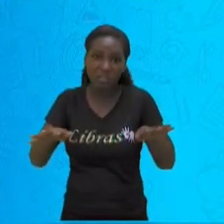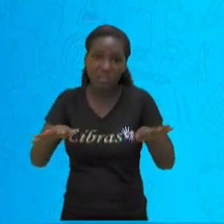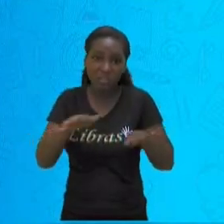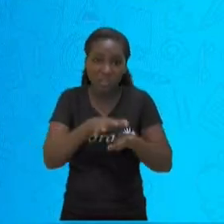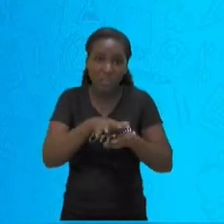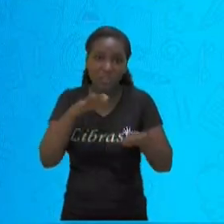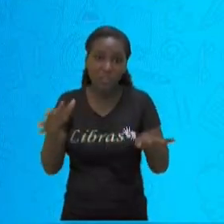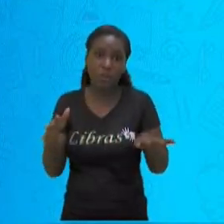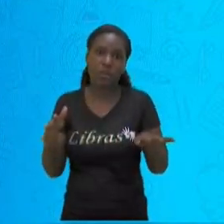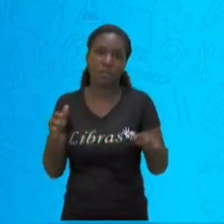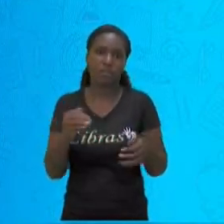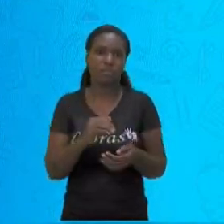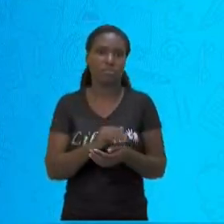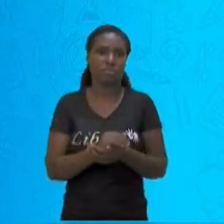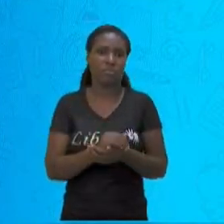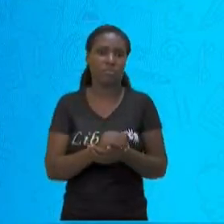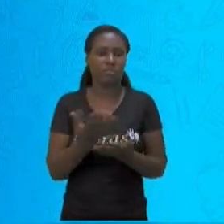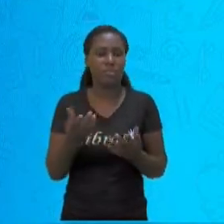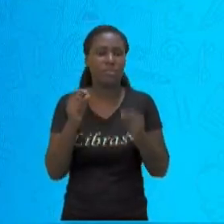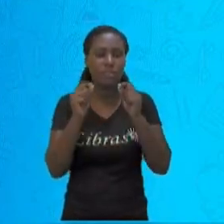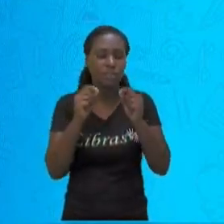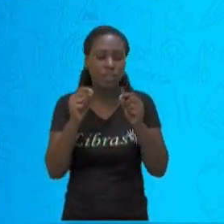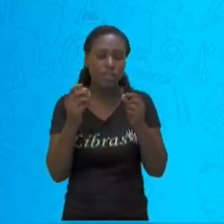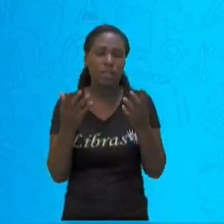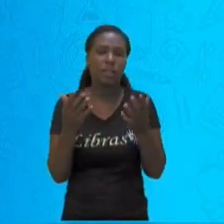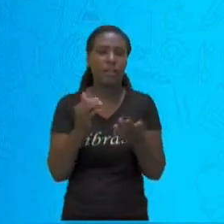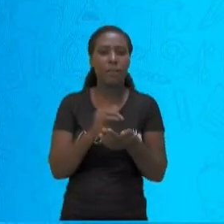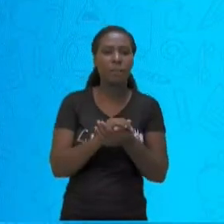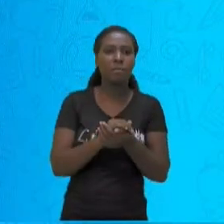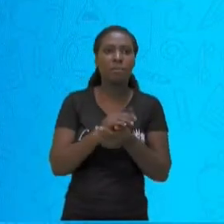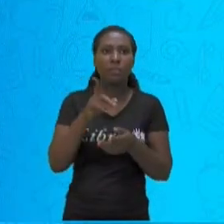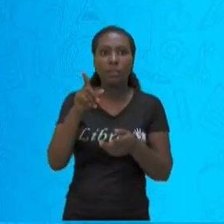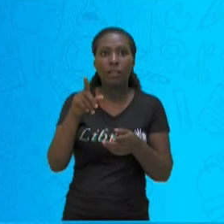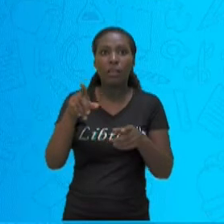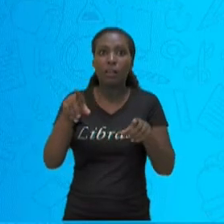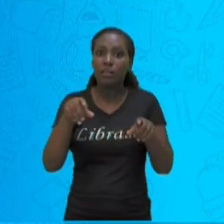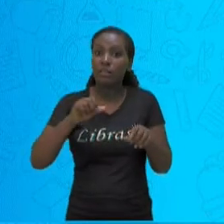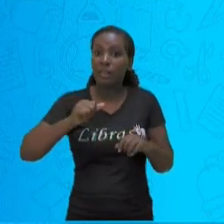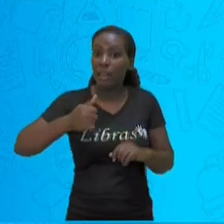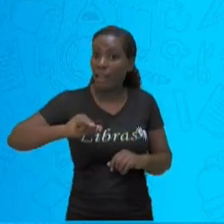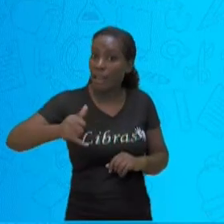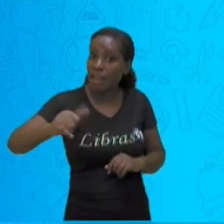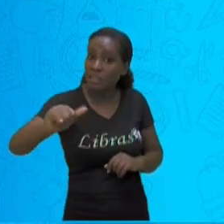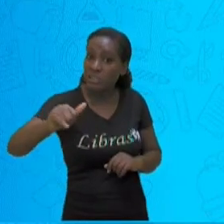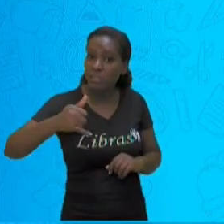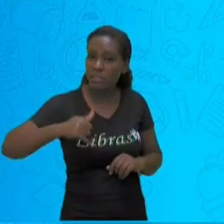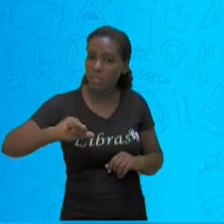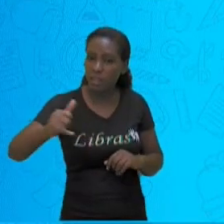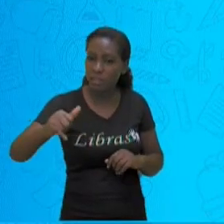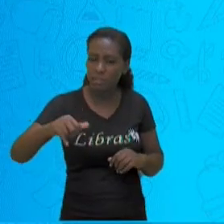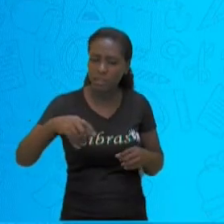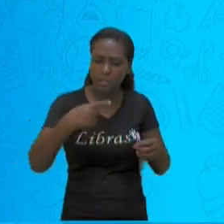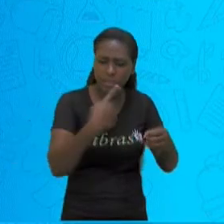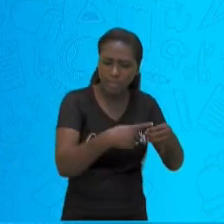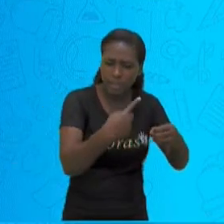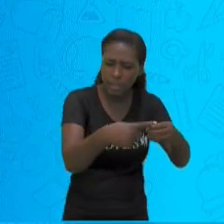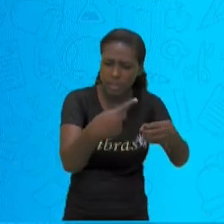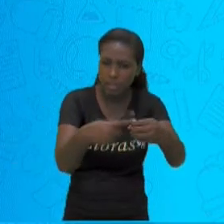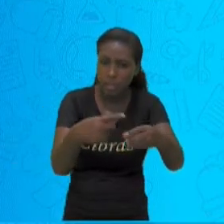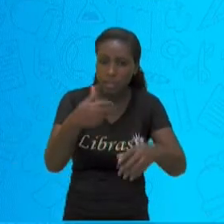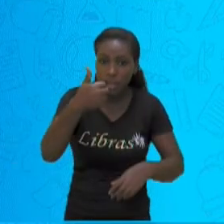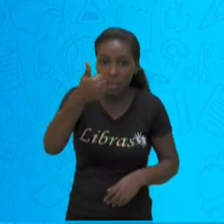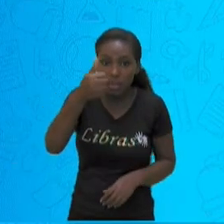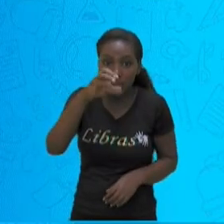10% da população mundial não tem acesso à energia elétrica. Se 10% da